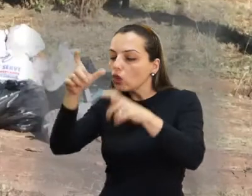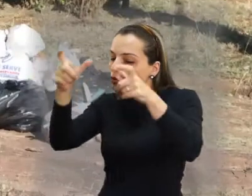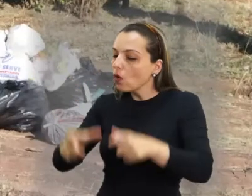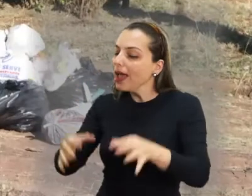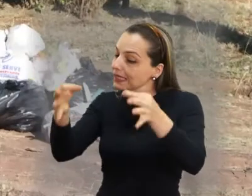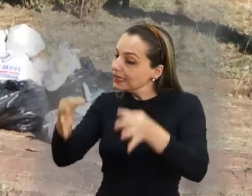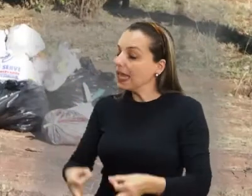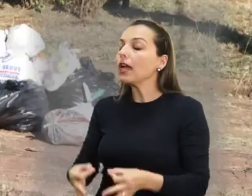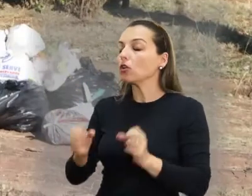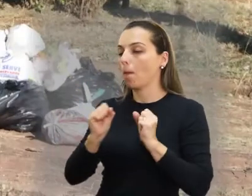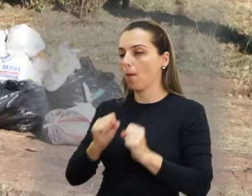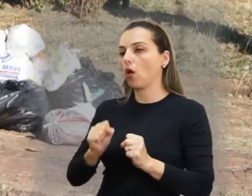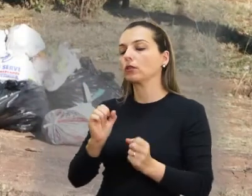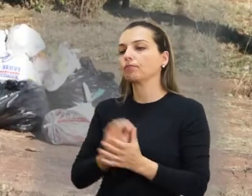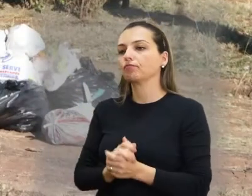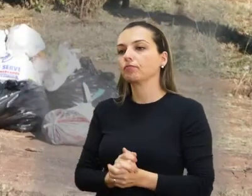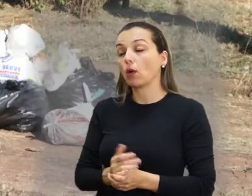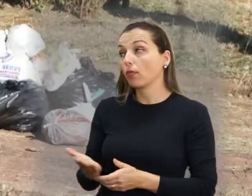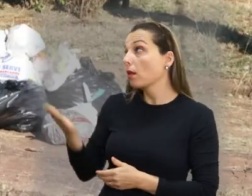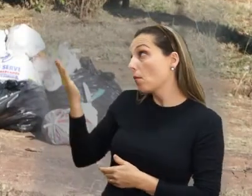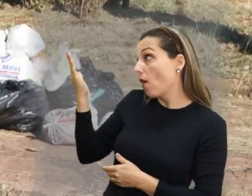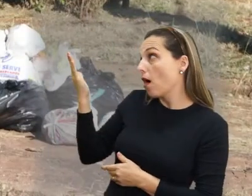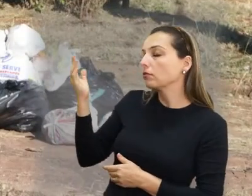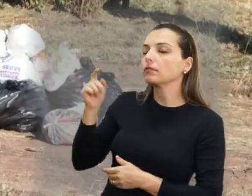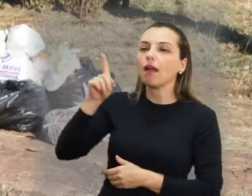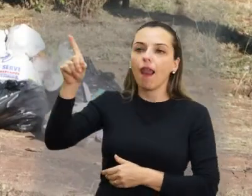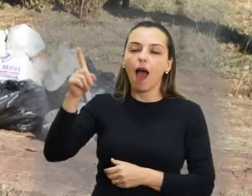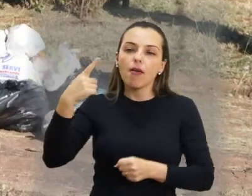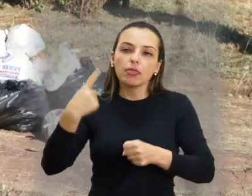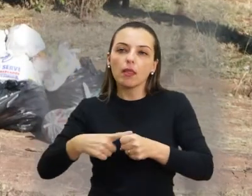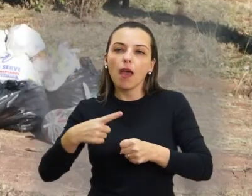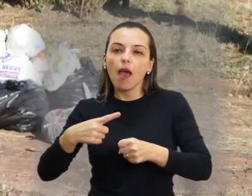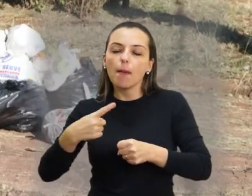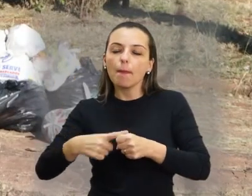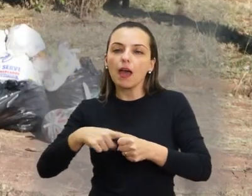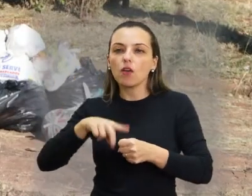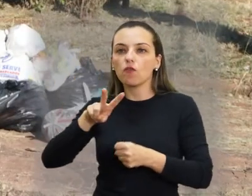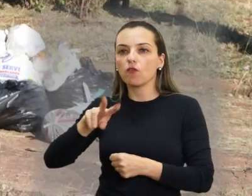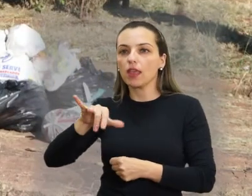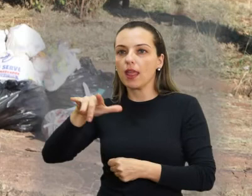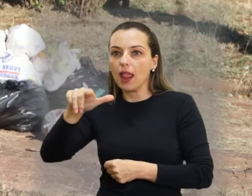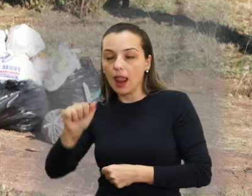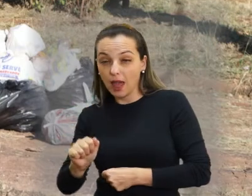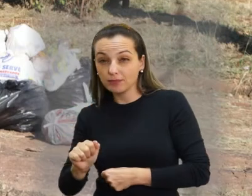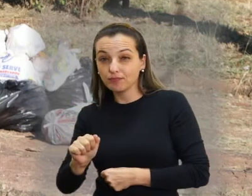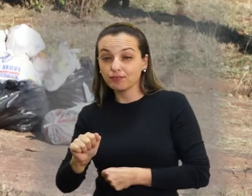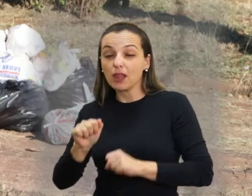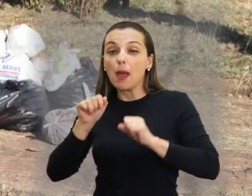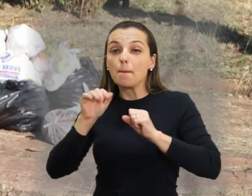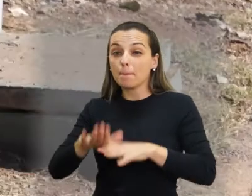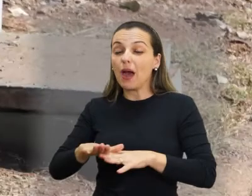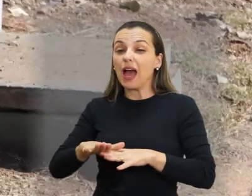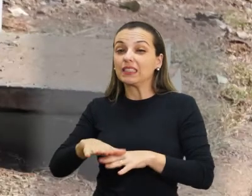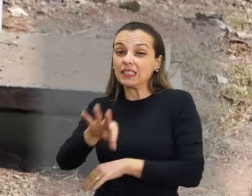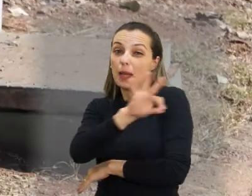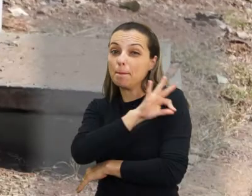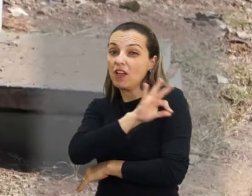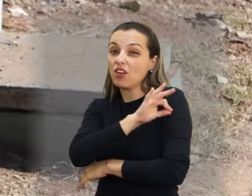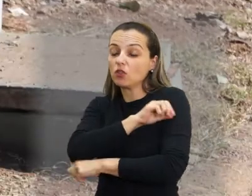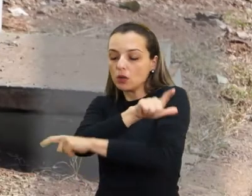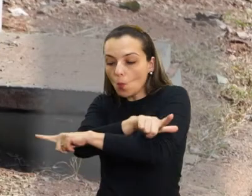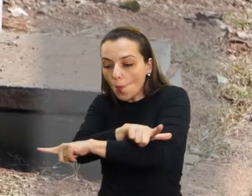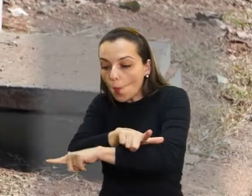que está passando, foi na praça da Vila Xavier, que teve um depósito de entulho. Mas nesse dia que a gente foi, a prefeitura tinha limpado de manhã, depois